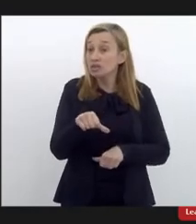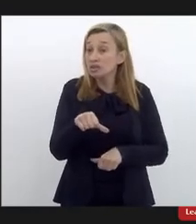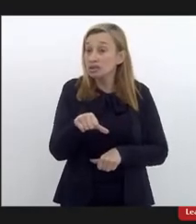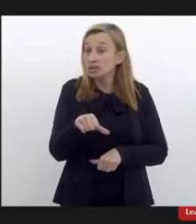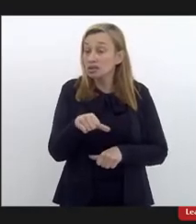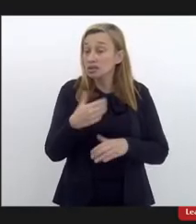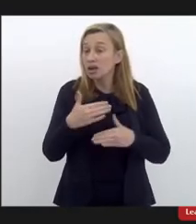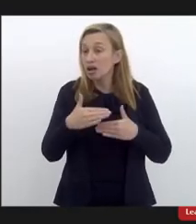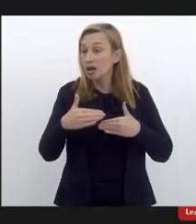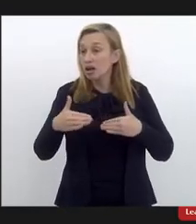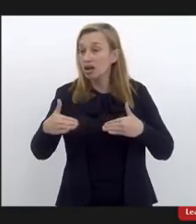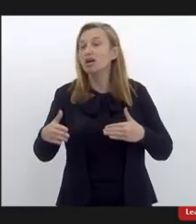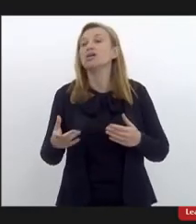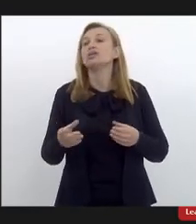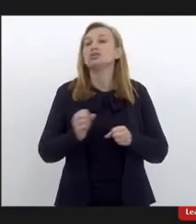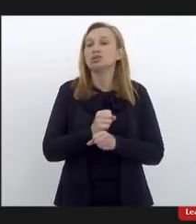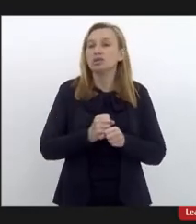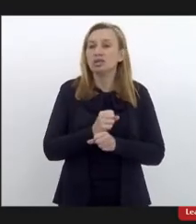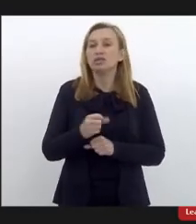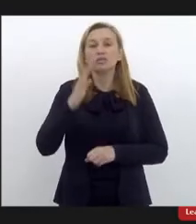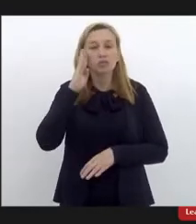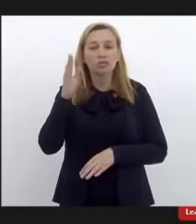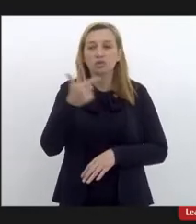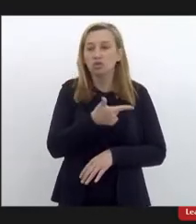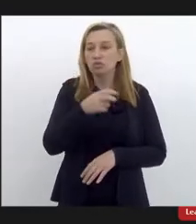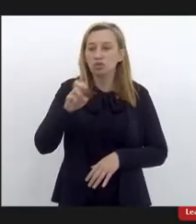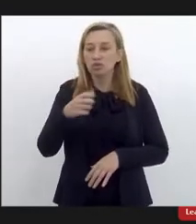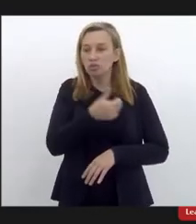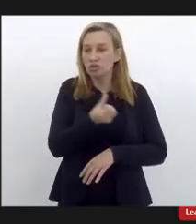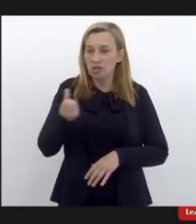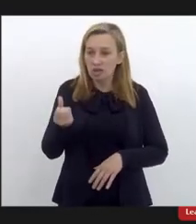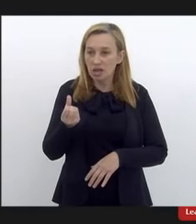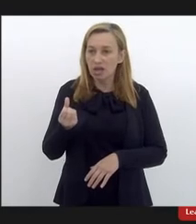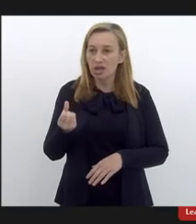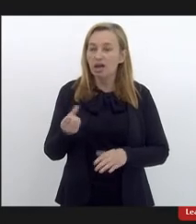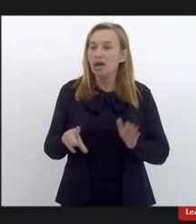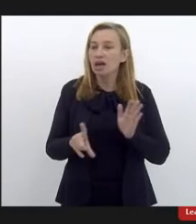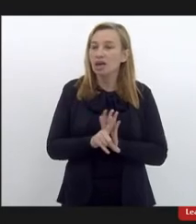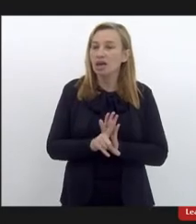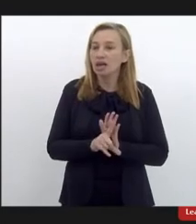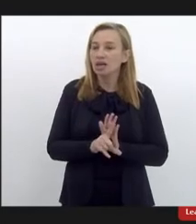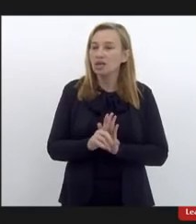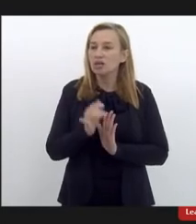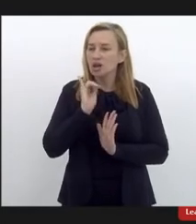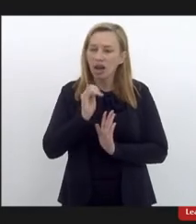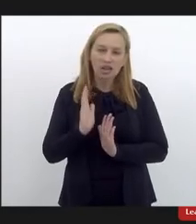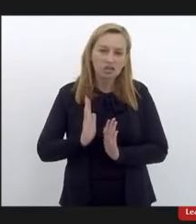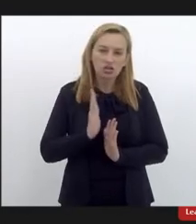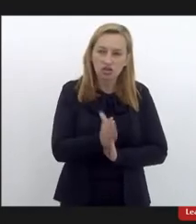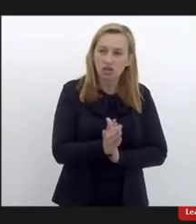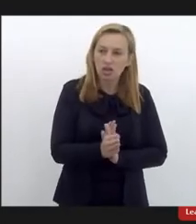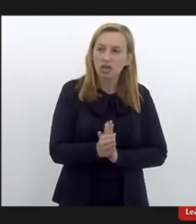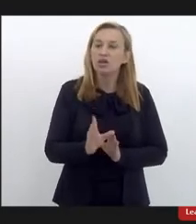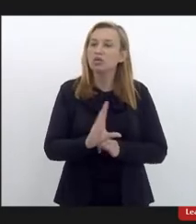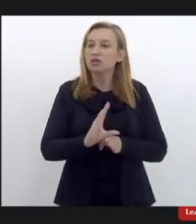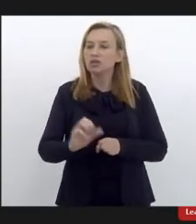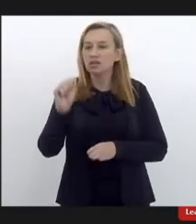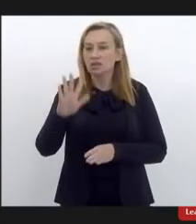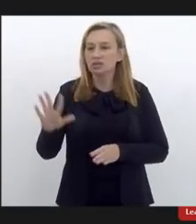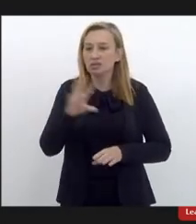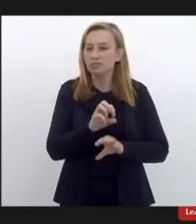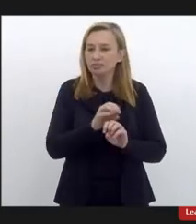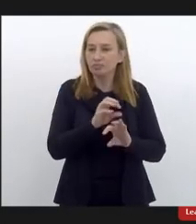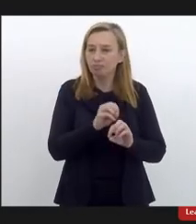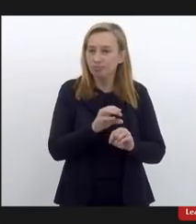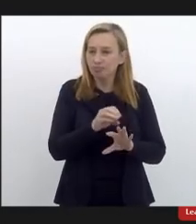ao longo dos anos, e principalmente 2005, 2006, ali que pega o relato direto ali do Conselho Nacional de Educação,